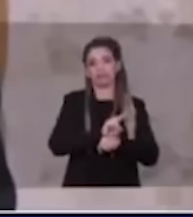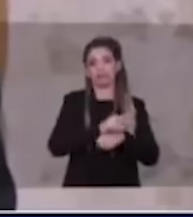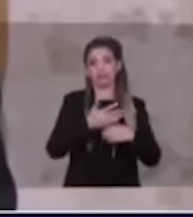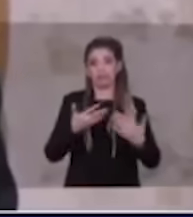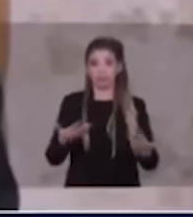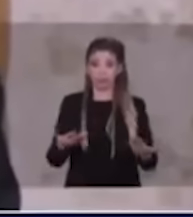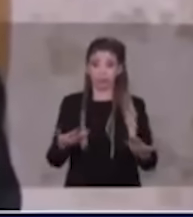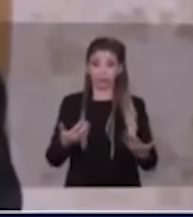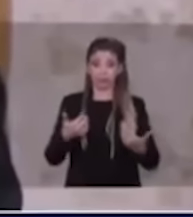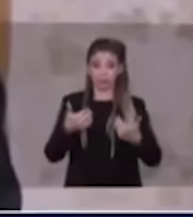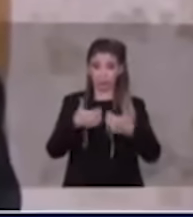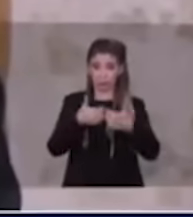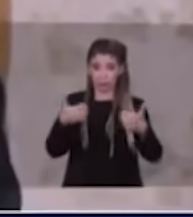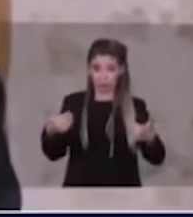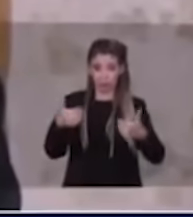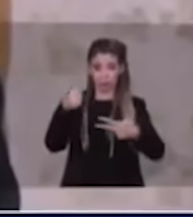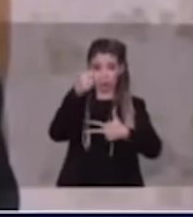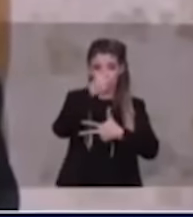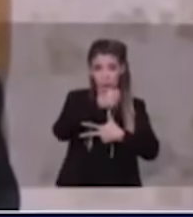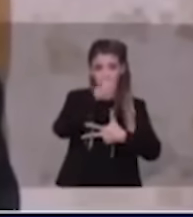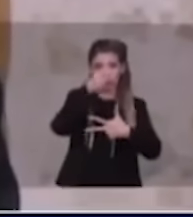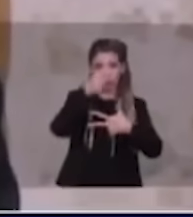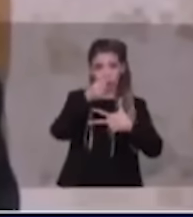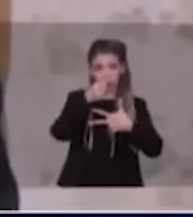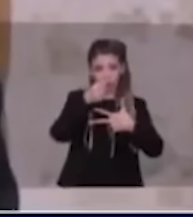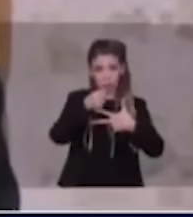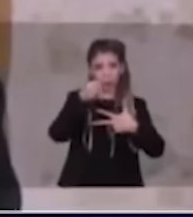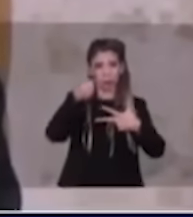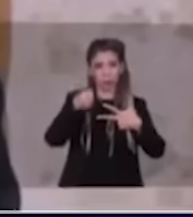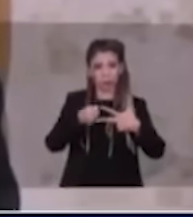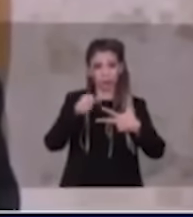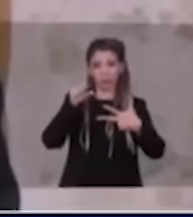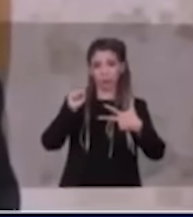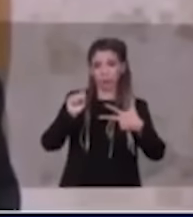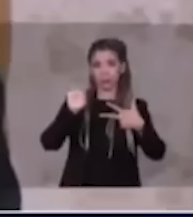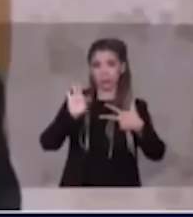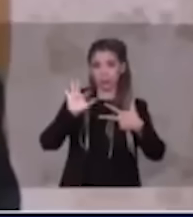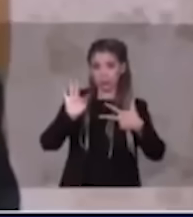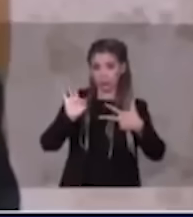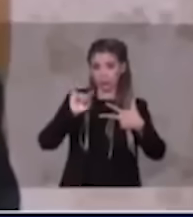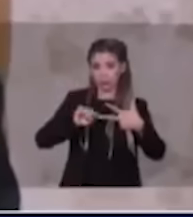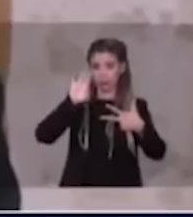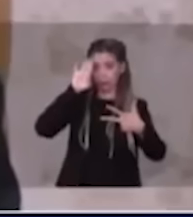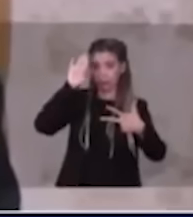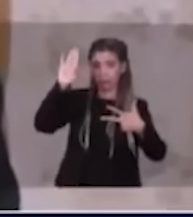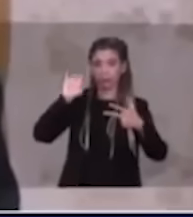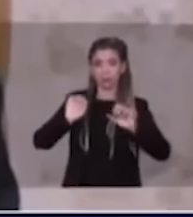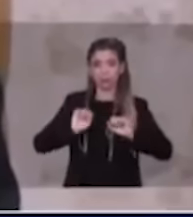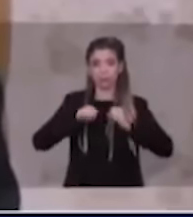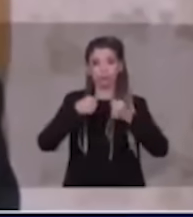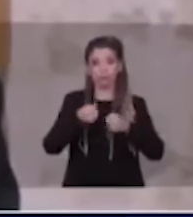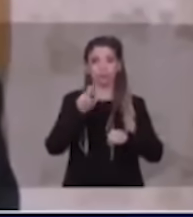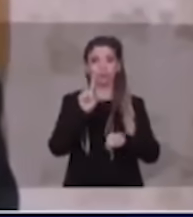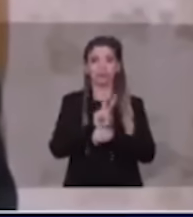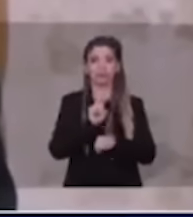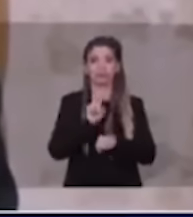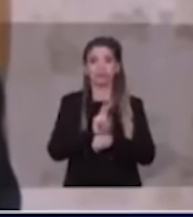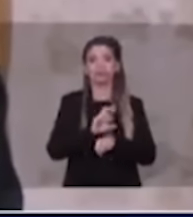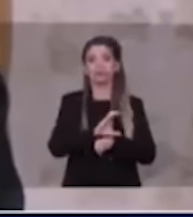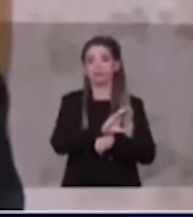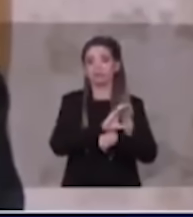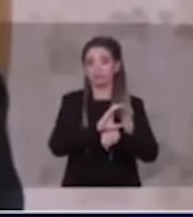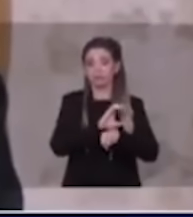contexto da Separação dos poderes o STF é peça fundamental na defesa e preservação da